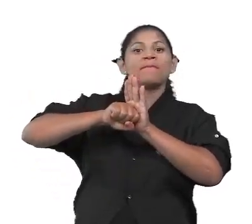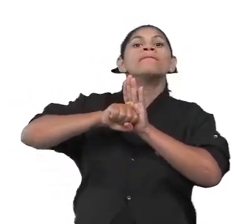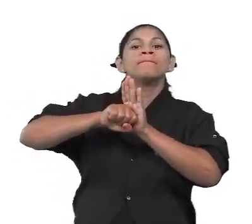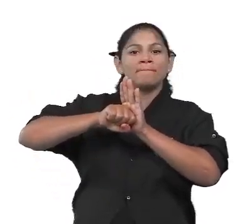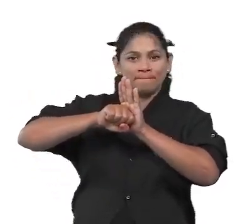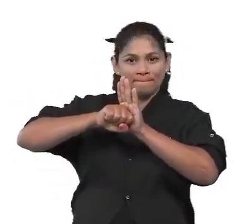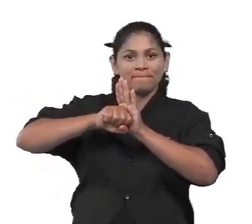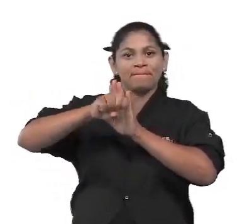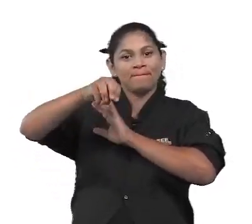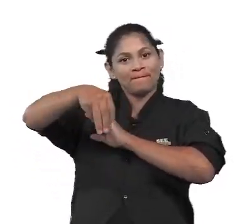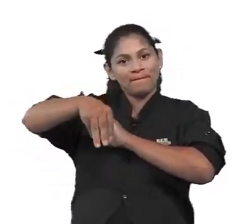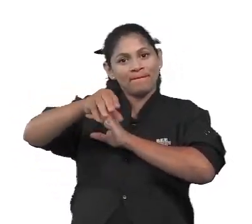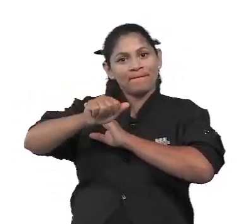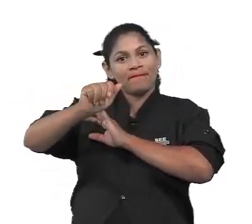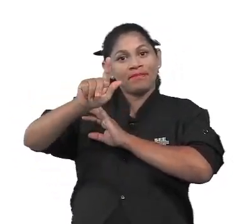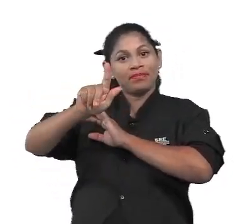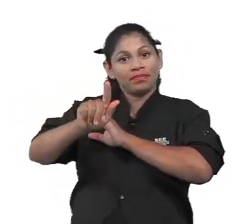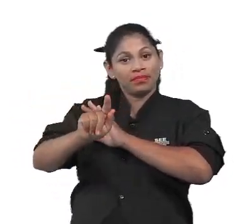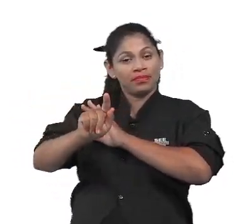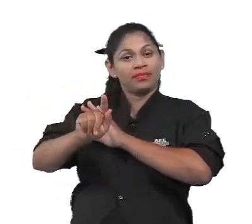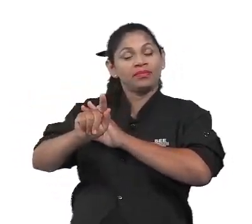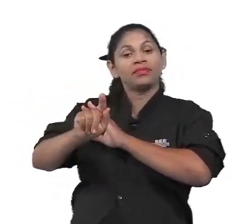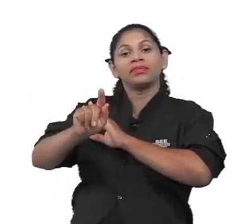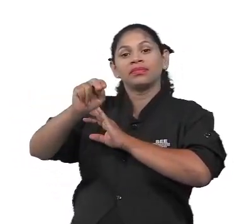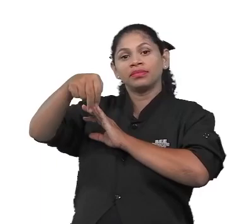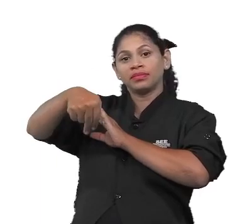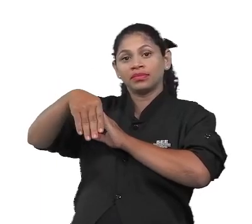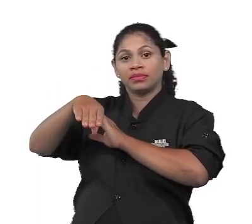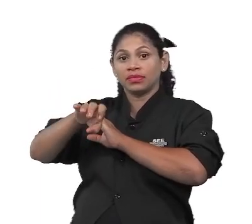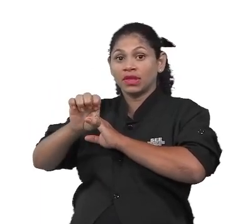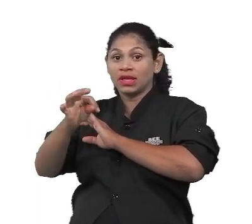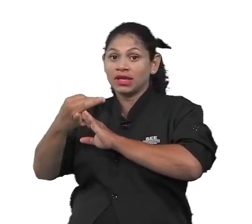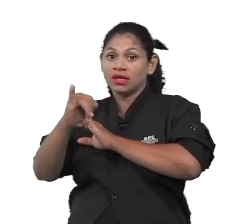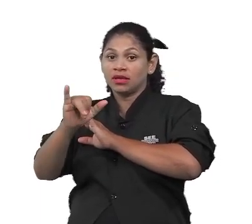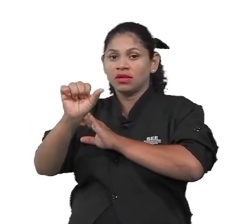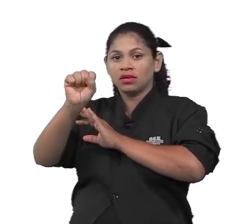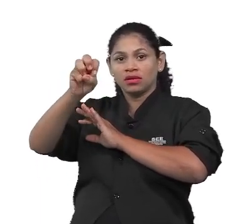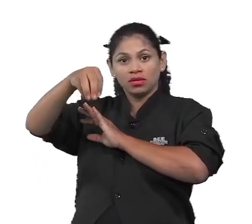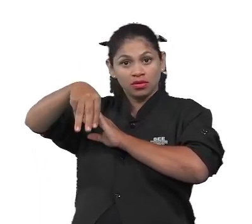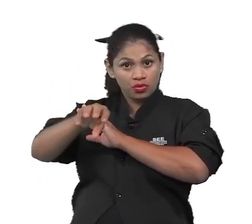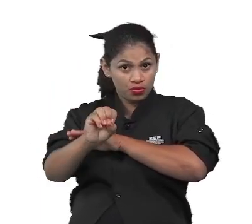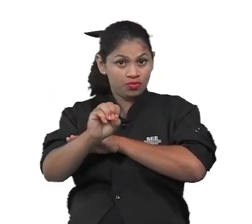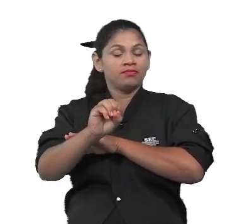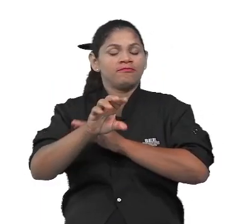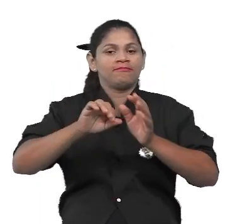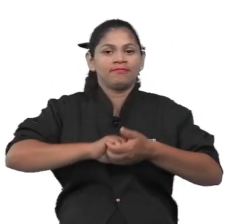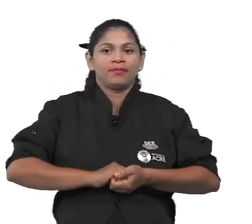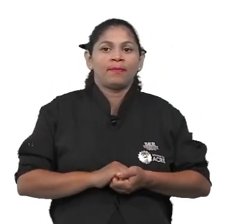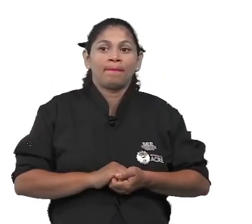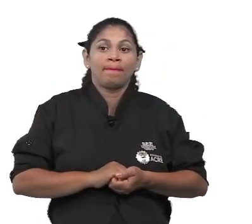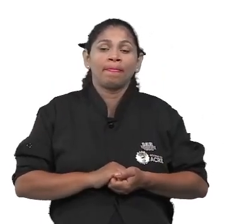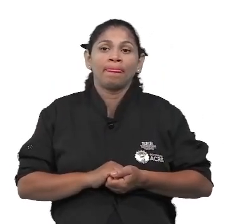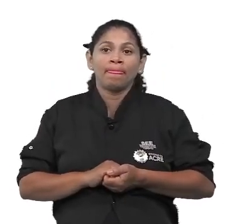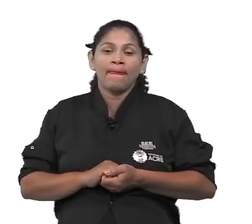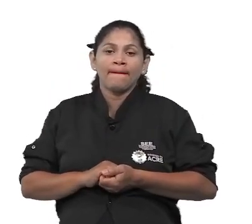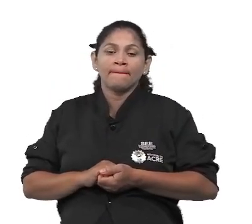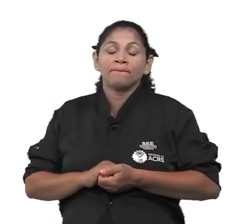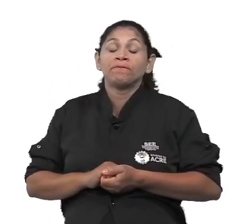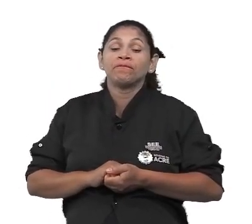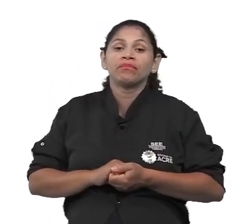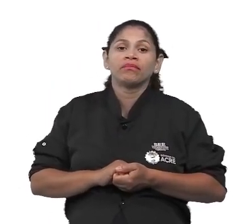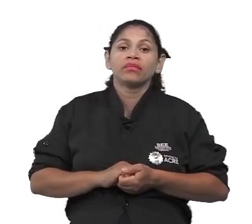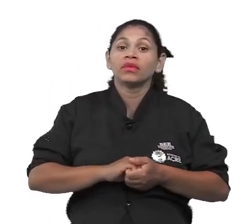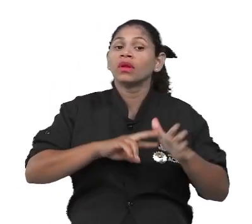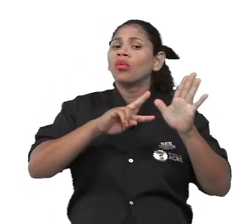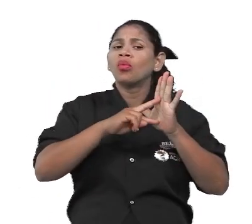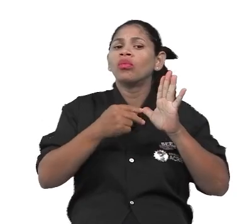do magnetismo. Mas vamos falar agora a respeito da real definição. Então, a eletricidade